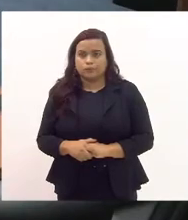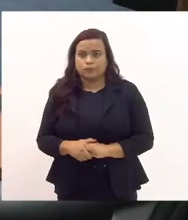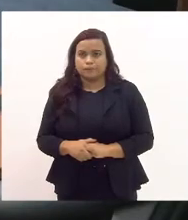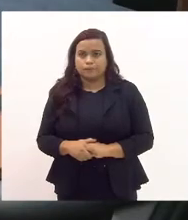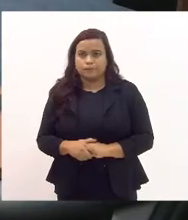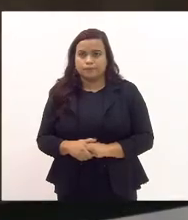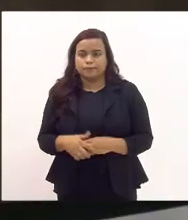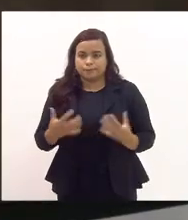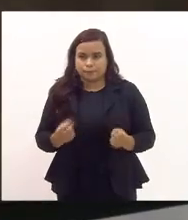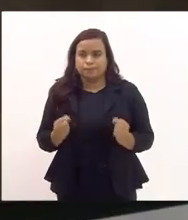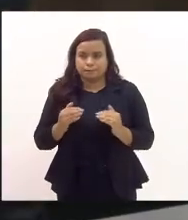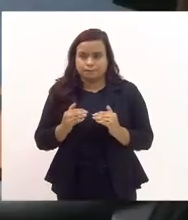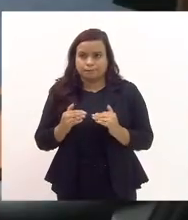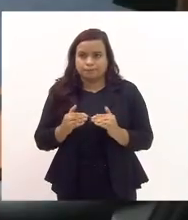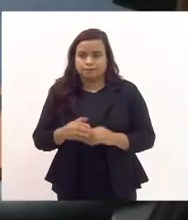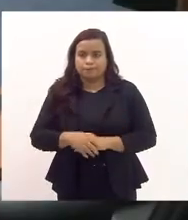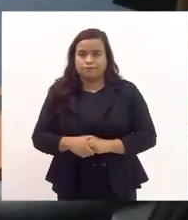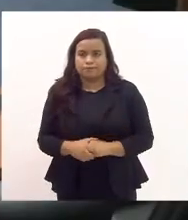tá favorável